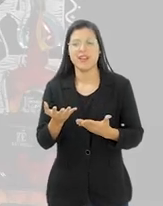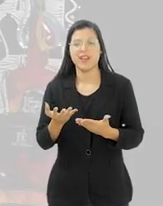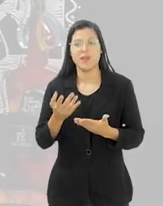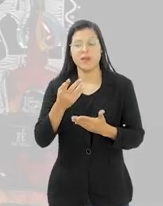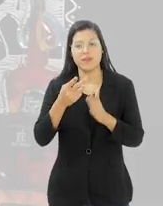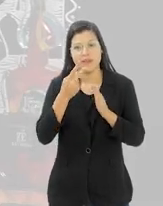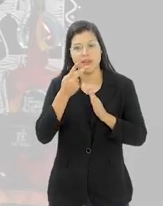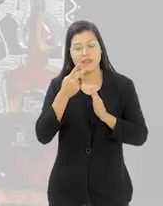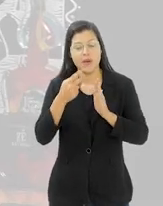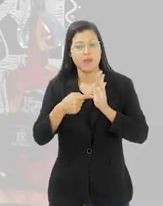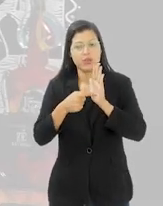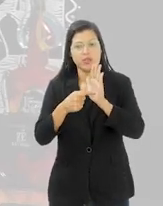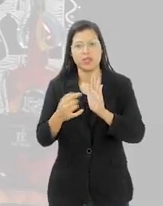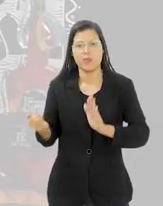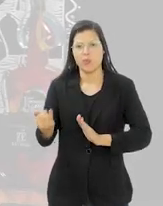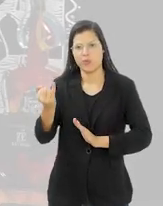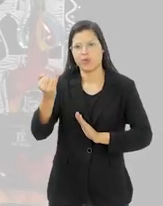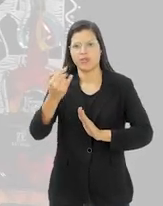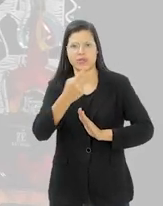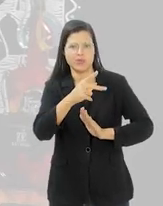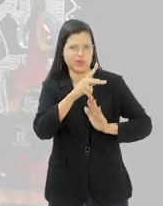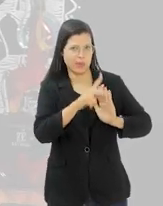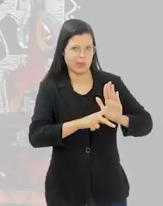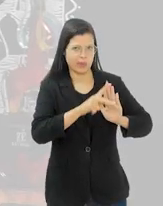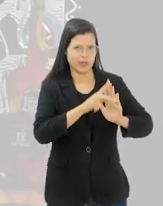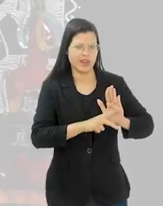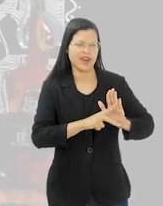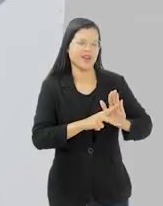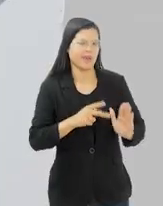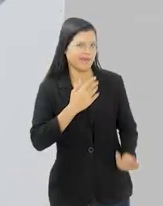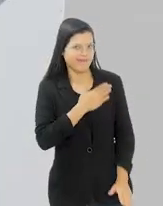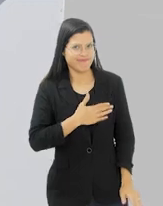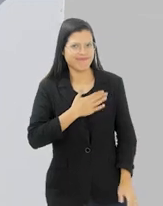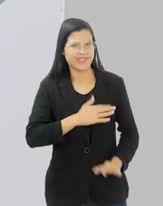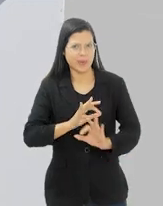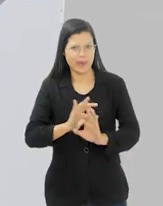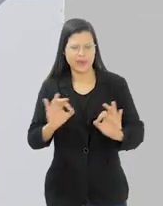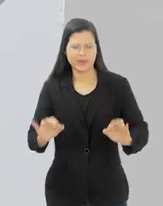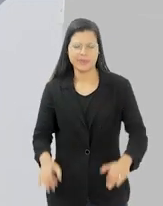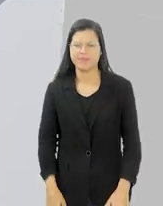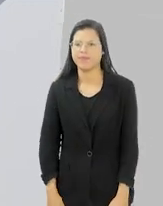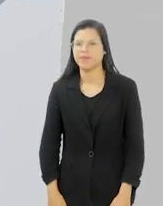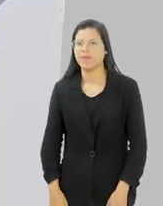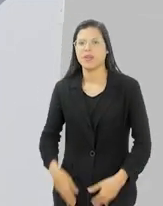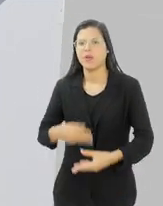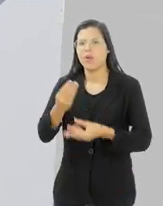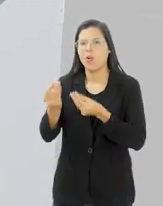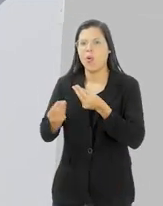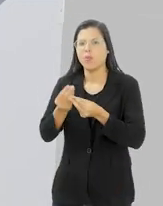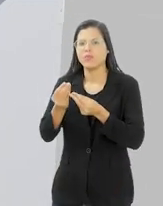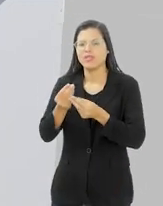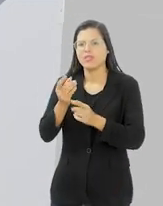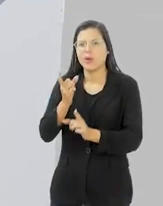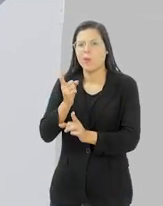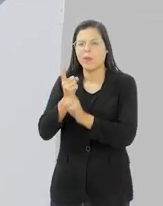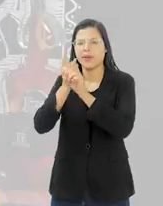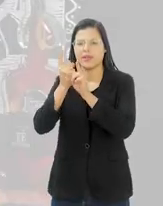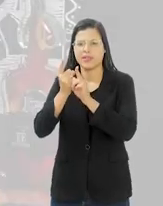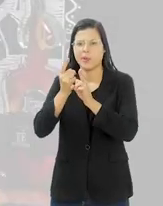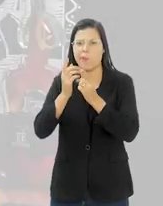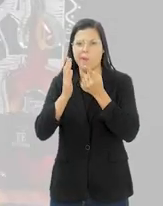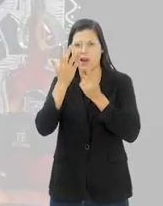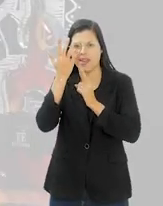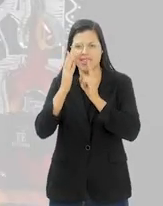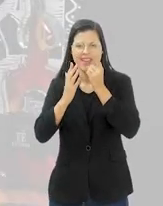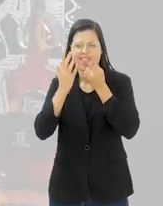vai falar um pouco da importância desse teu projeto. Todo prazer. Isso é ótimo. Mas é, como é que você chegou ao carnaval? Você chega